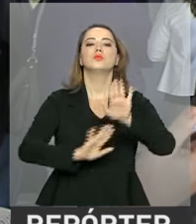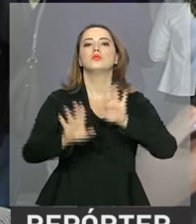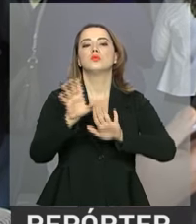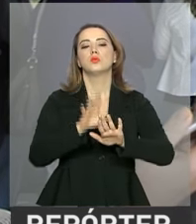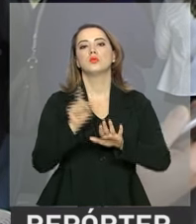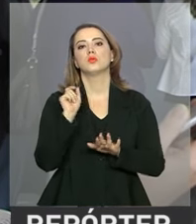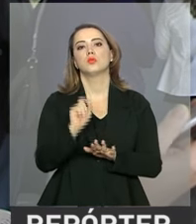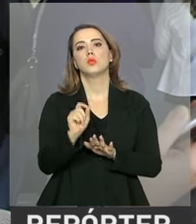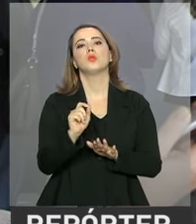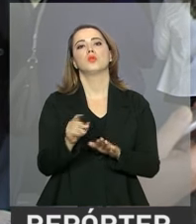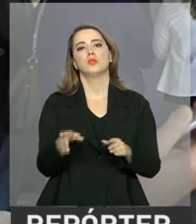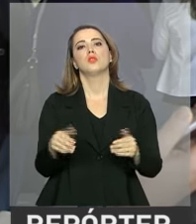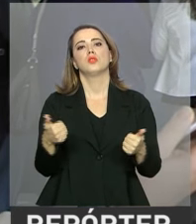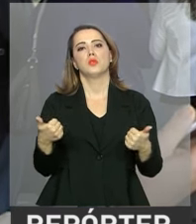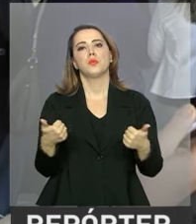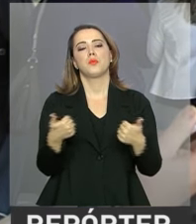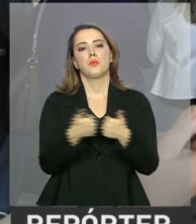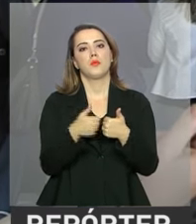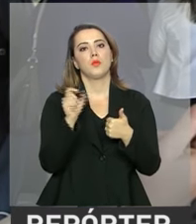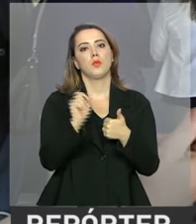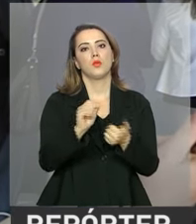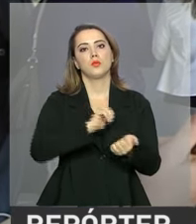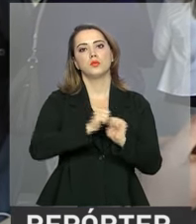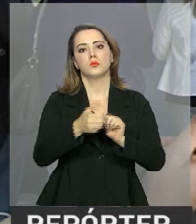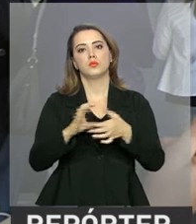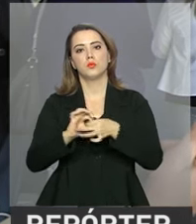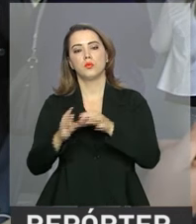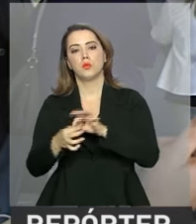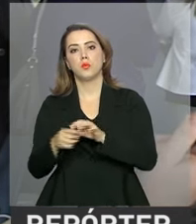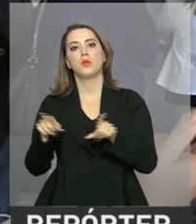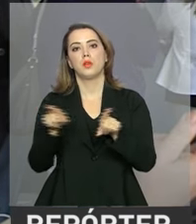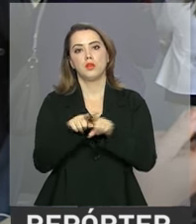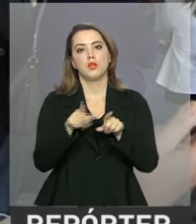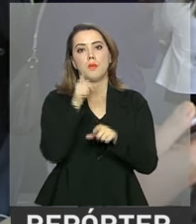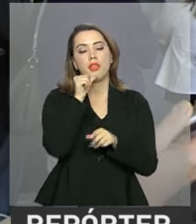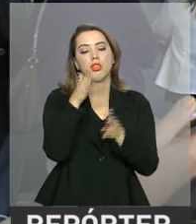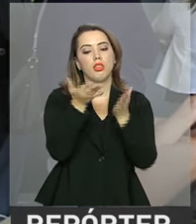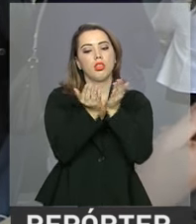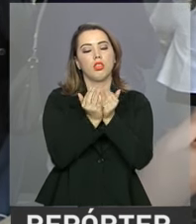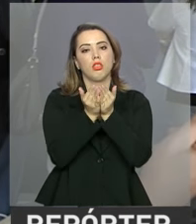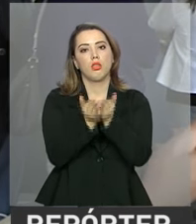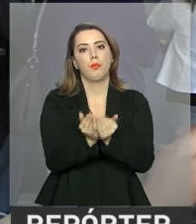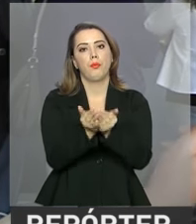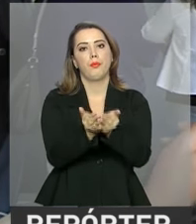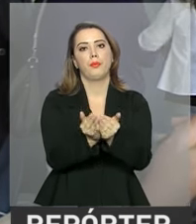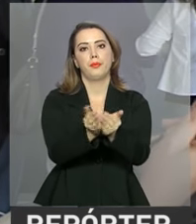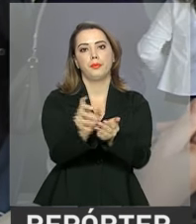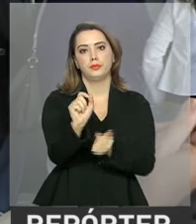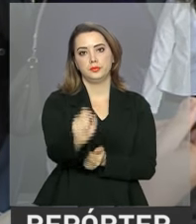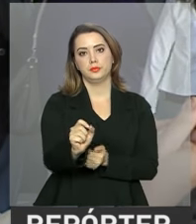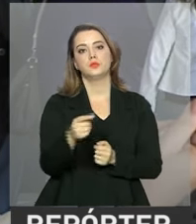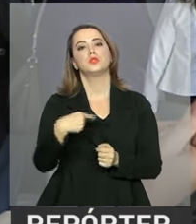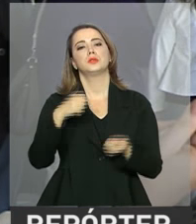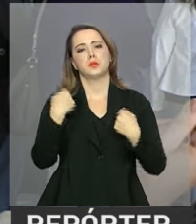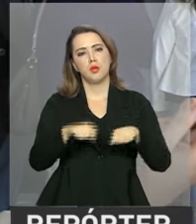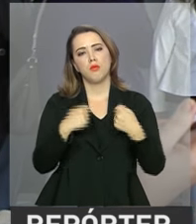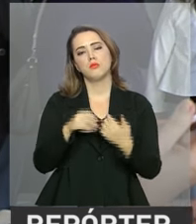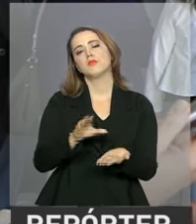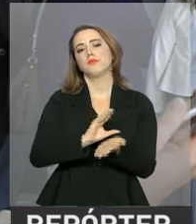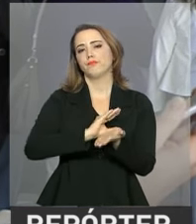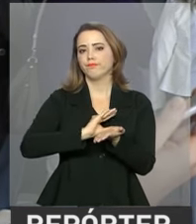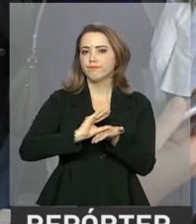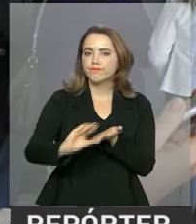próximos a equipamentos olímpicos, também no patrulhamento marítimo. E, evidentemente, que isso requer